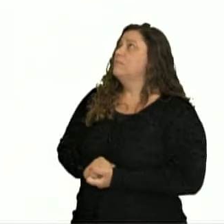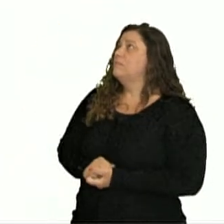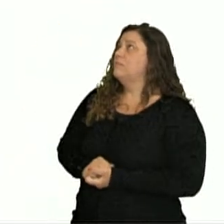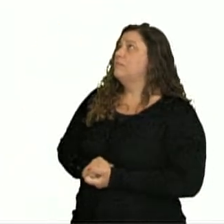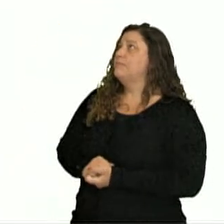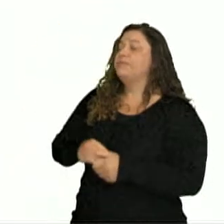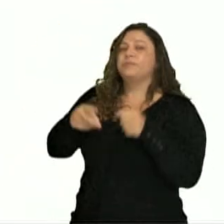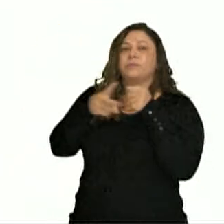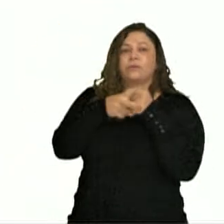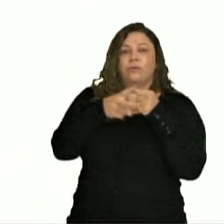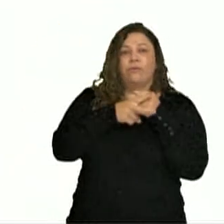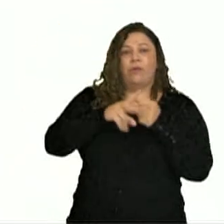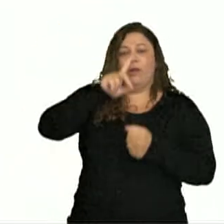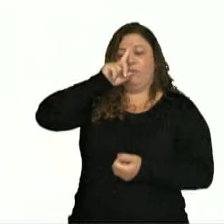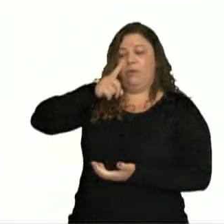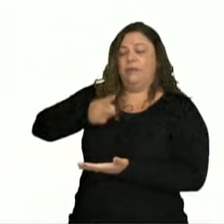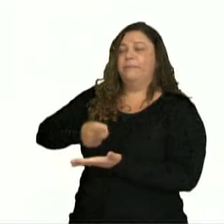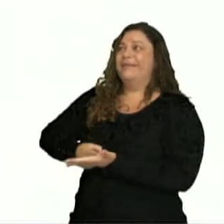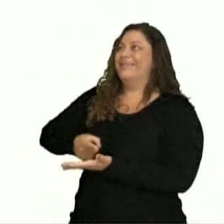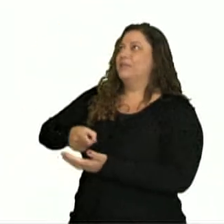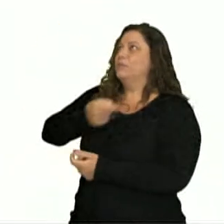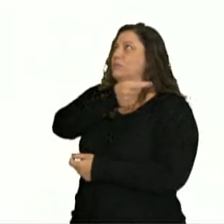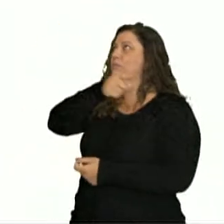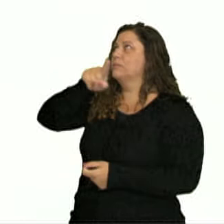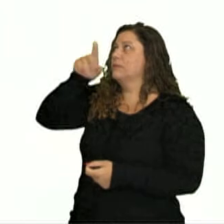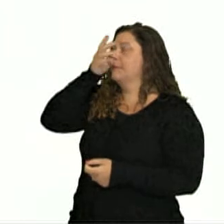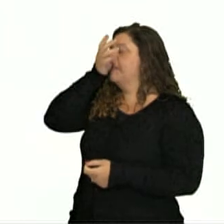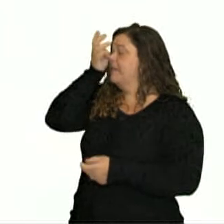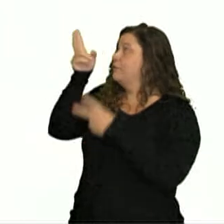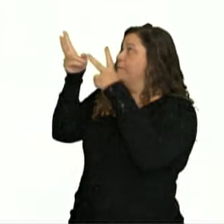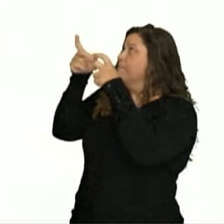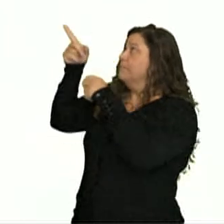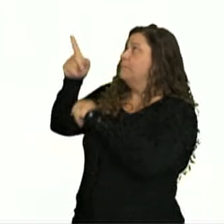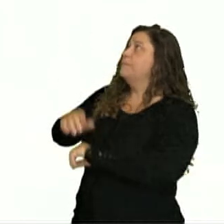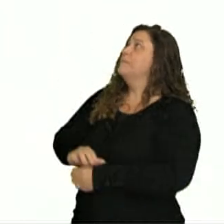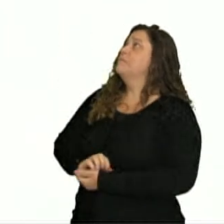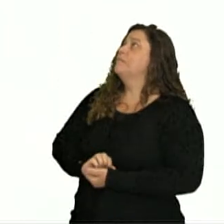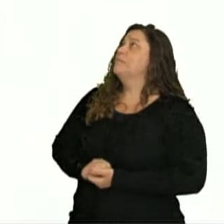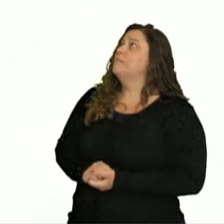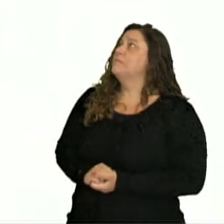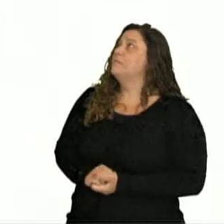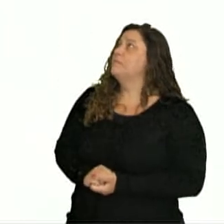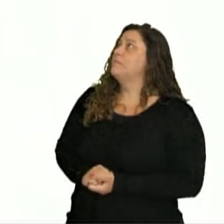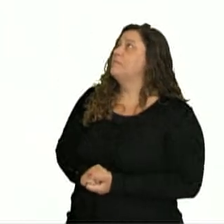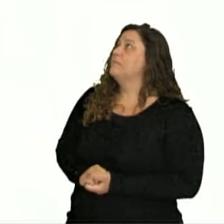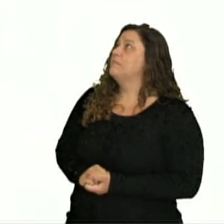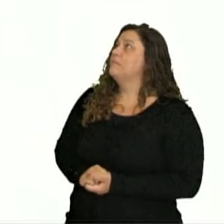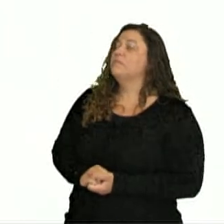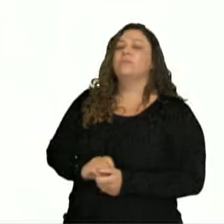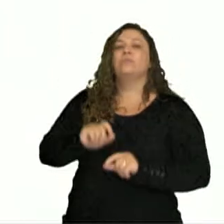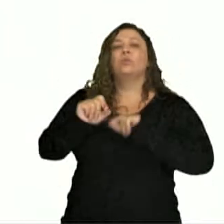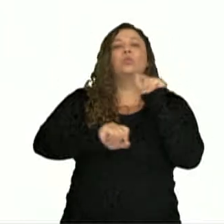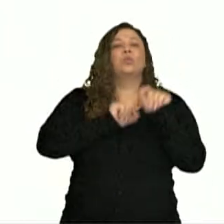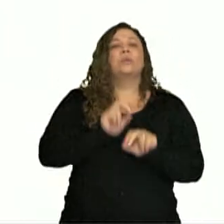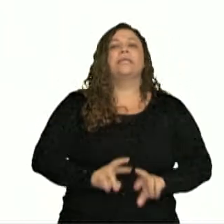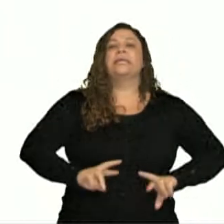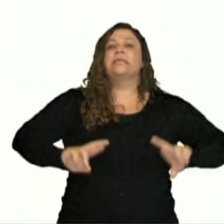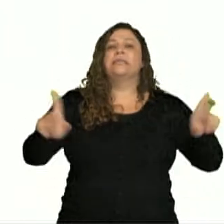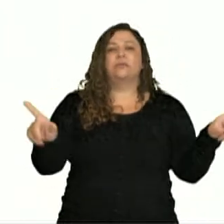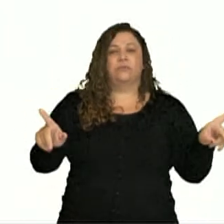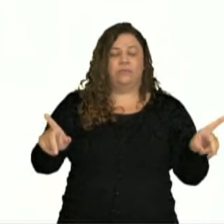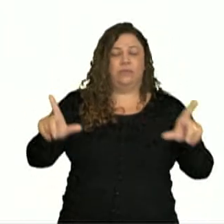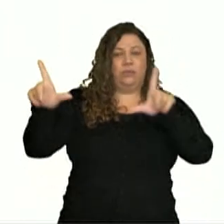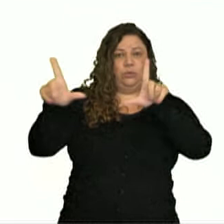no imperativo negativo, certo? O que ocorre? O que tem de diferente de uma tabela para